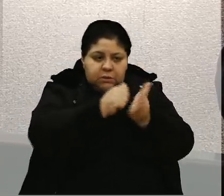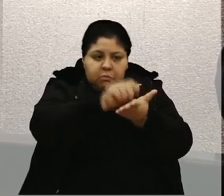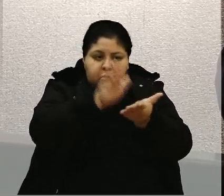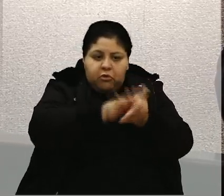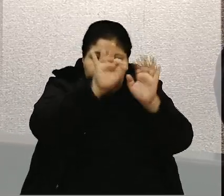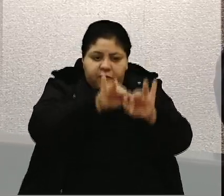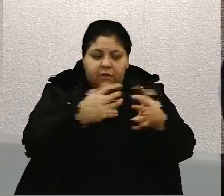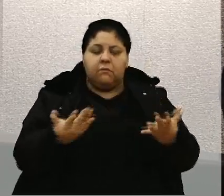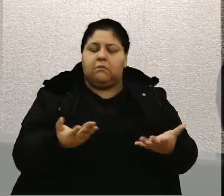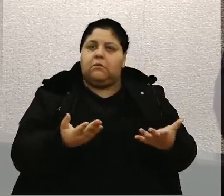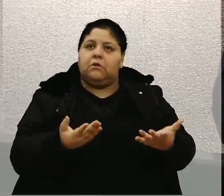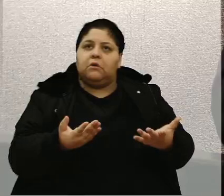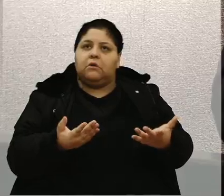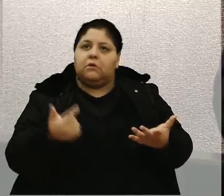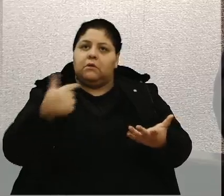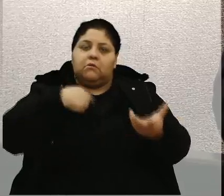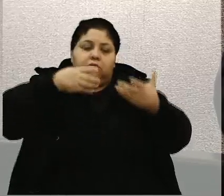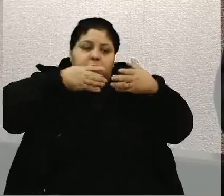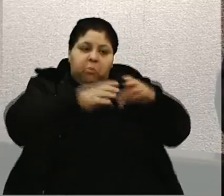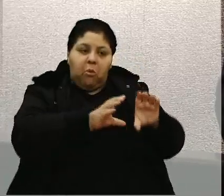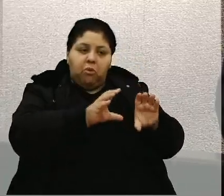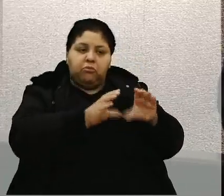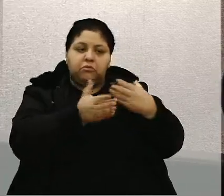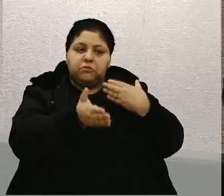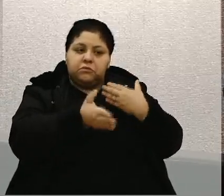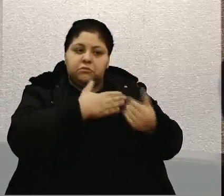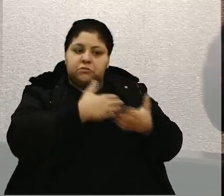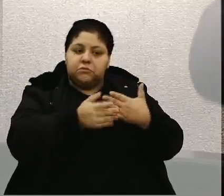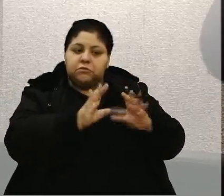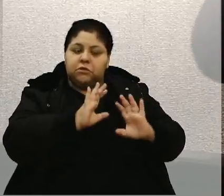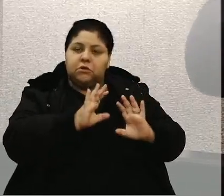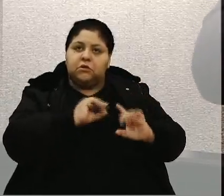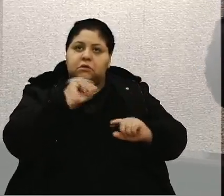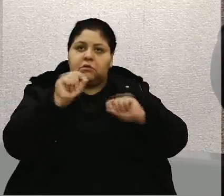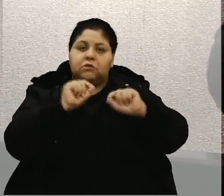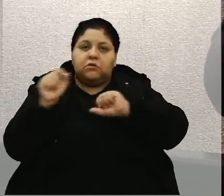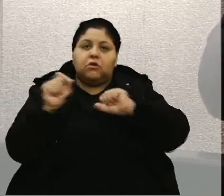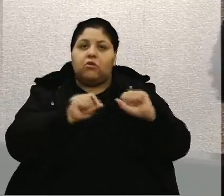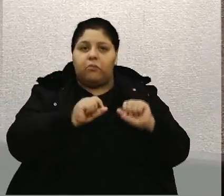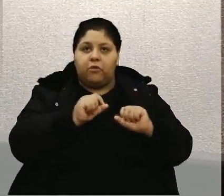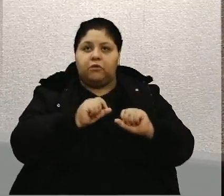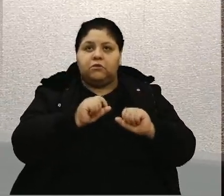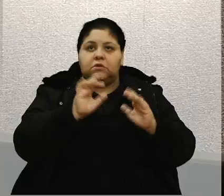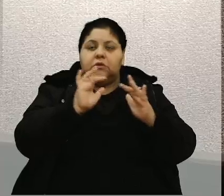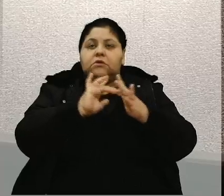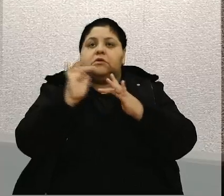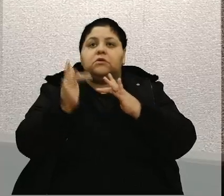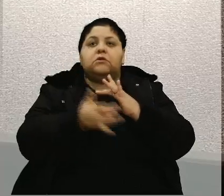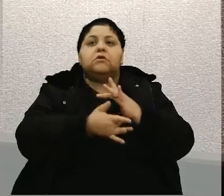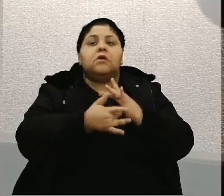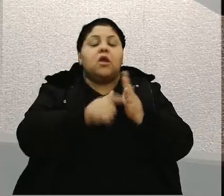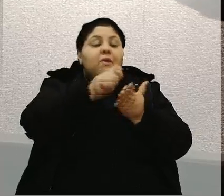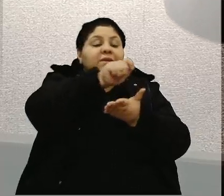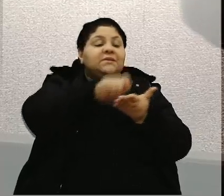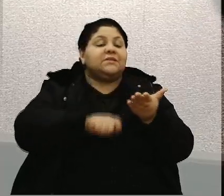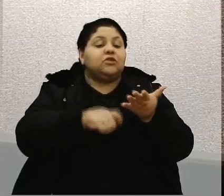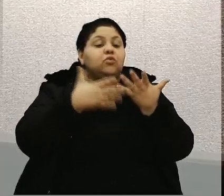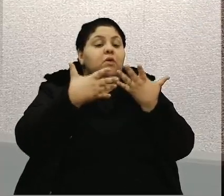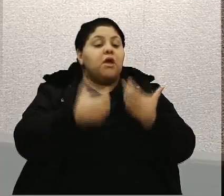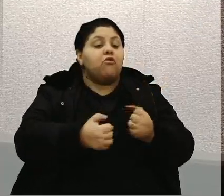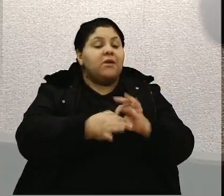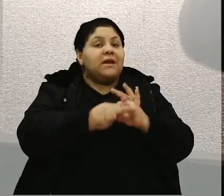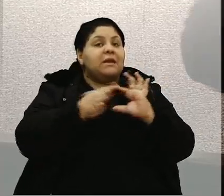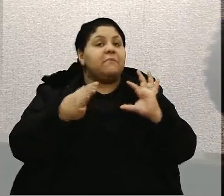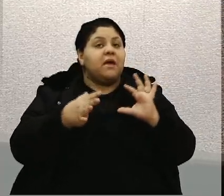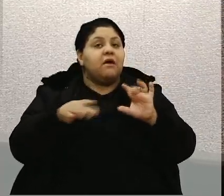acabou a folia. E eu sou contra qualquer coisa assim. O que eu posso, por exemplo, nas minhas redes, eu assino embaixo e ao mesmo tempo eu